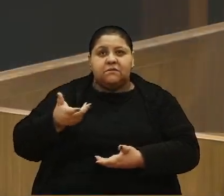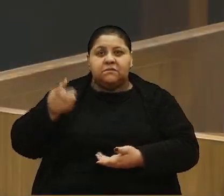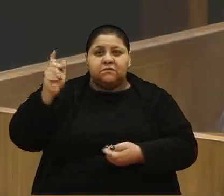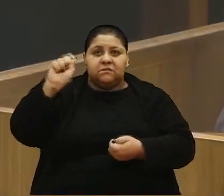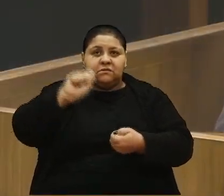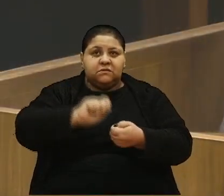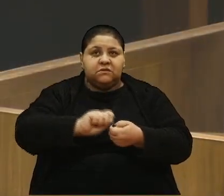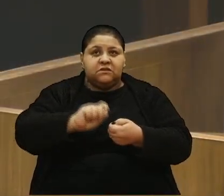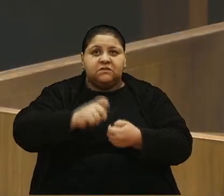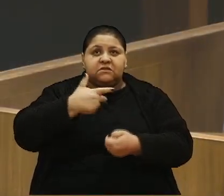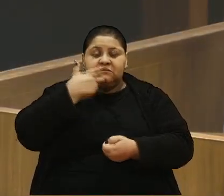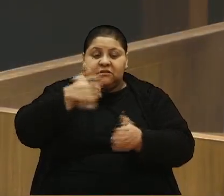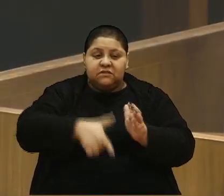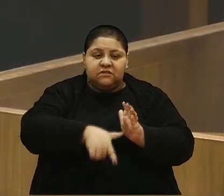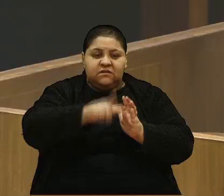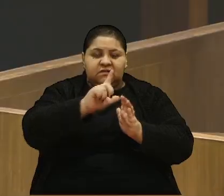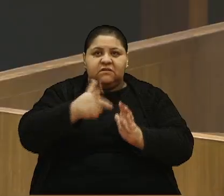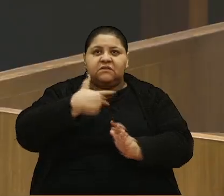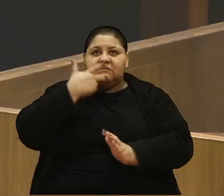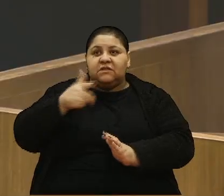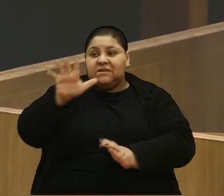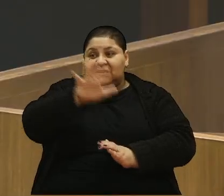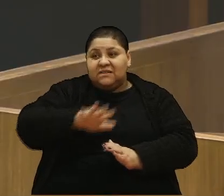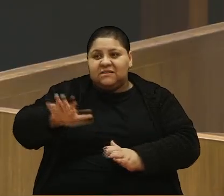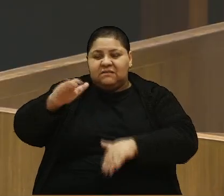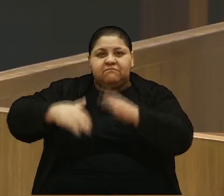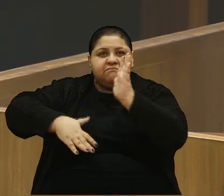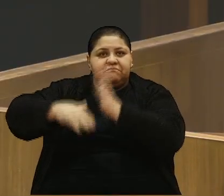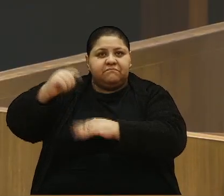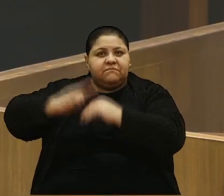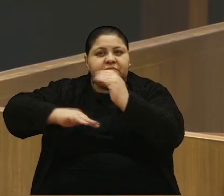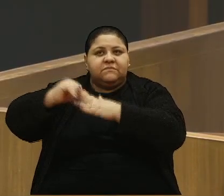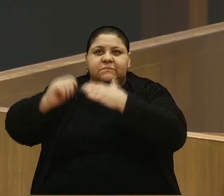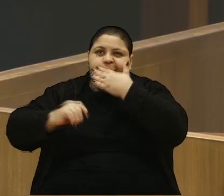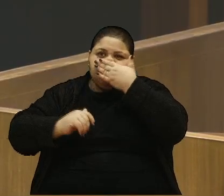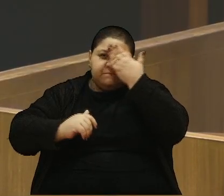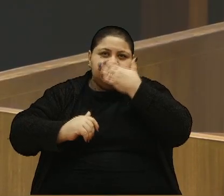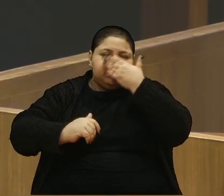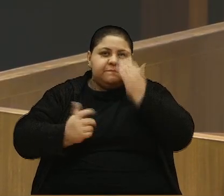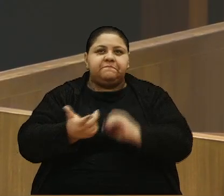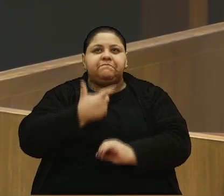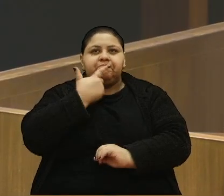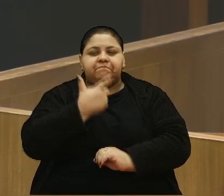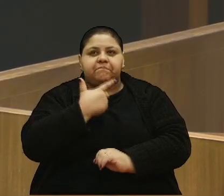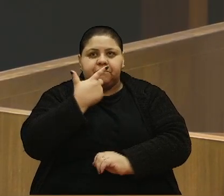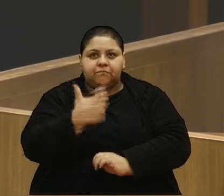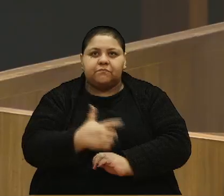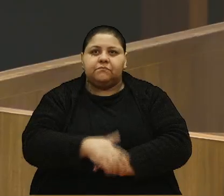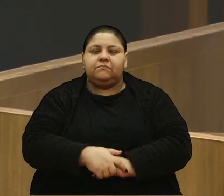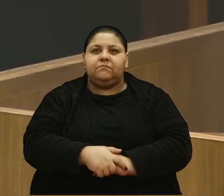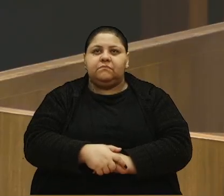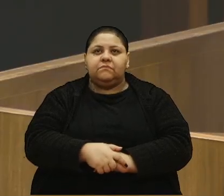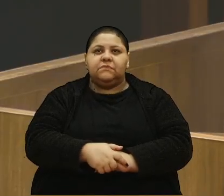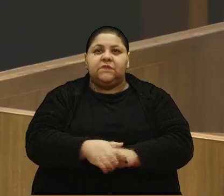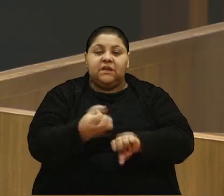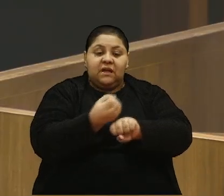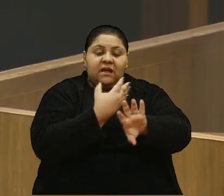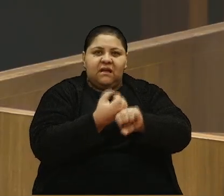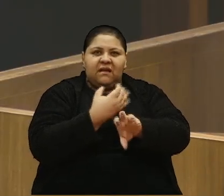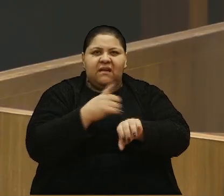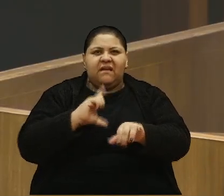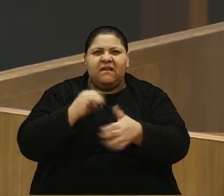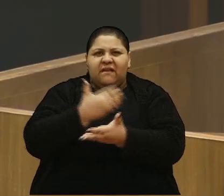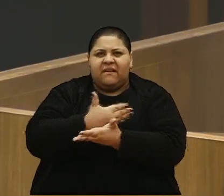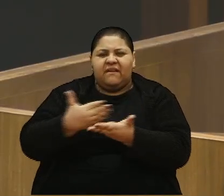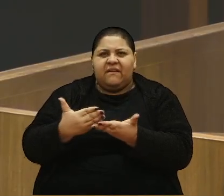uma ressalva antes de falar das áreas que serão construídas, dizer que a SMED deve ter iniciado